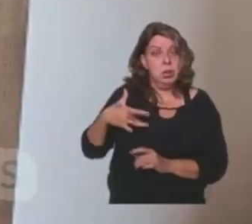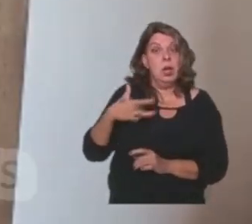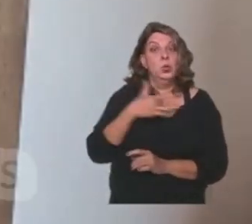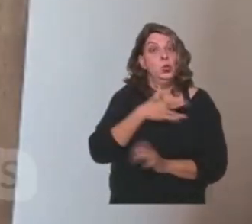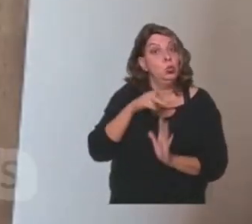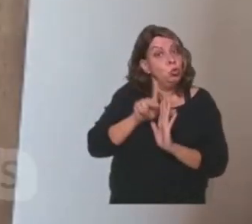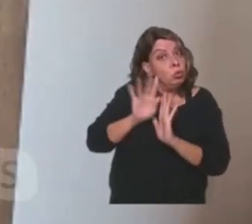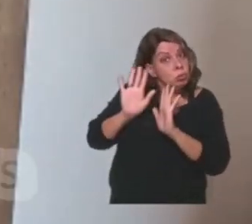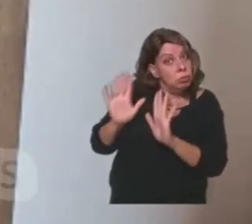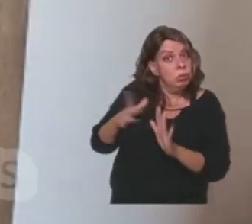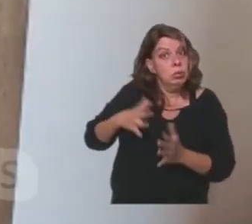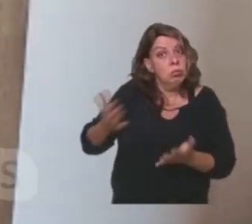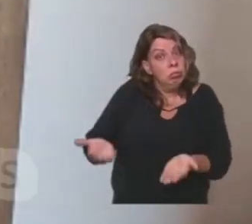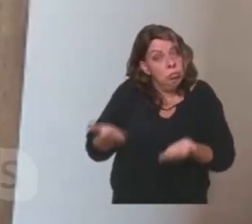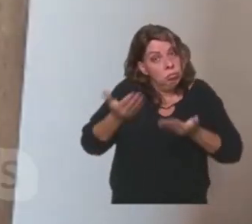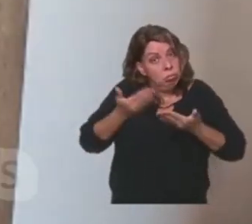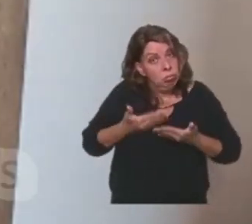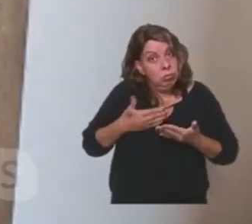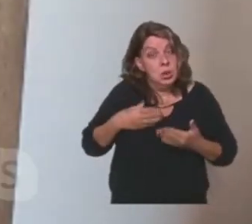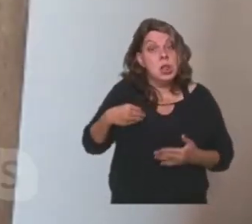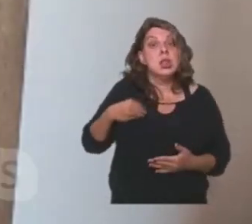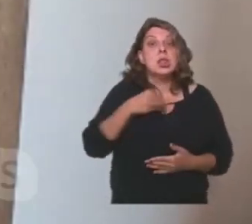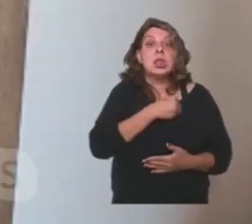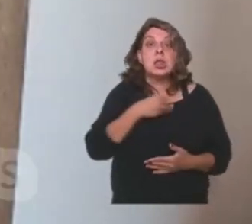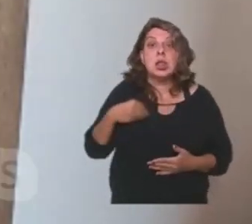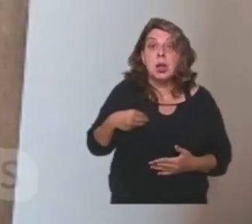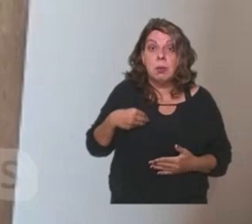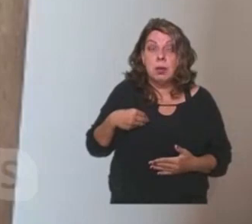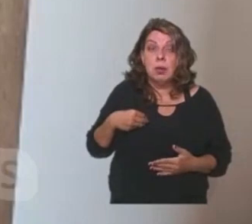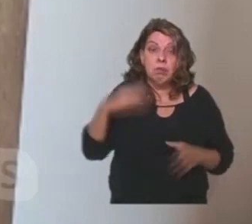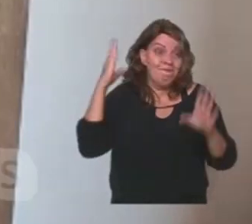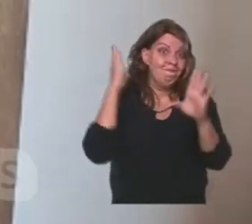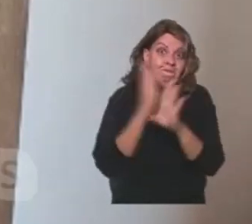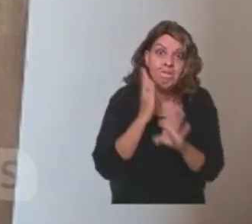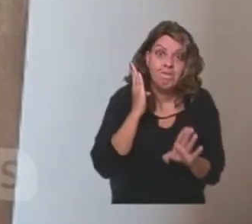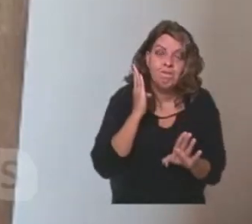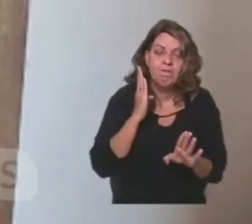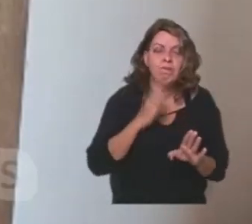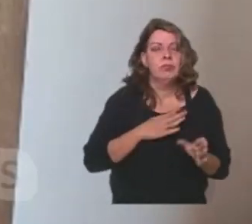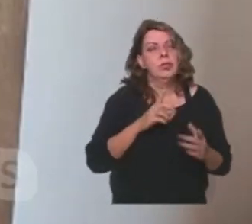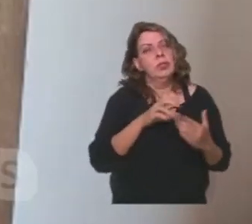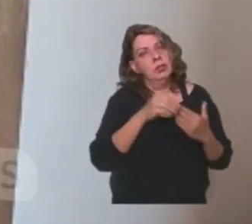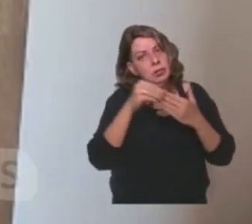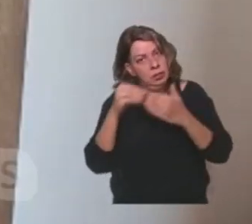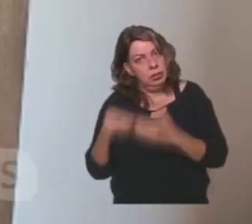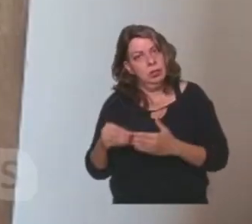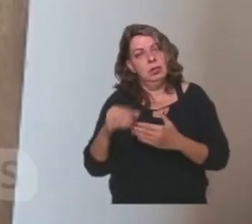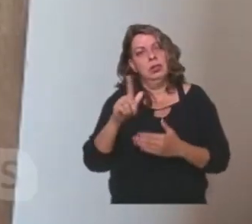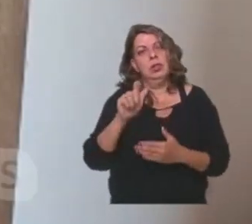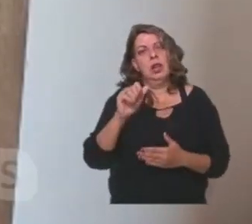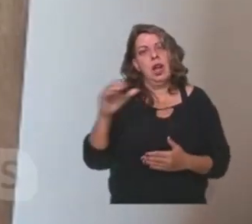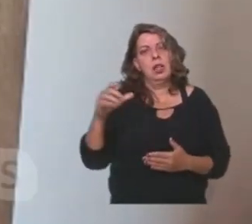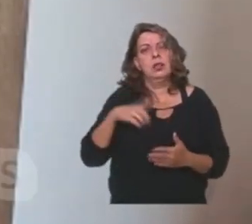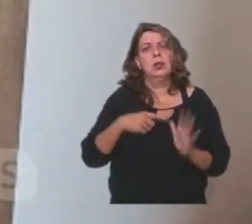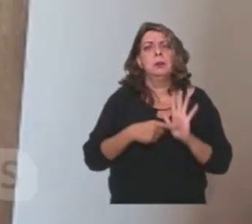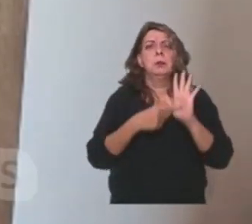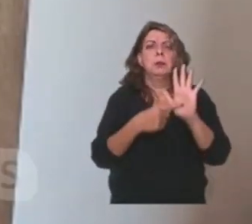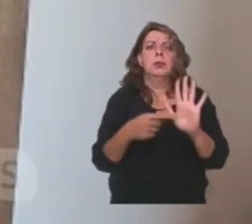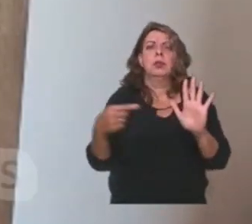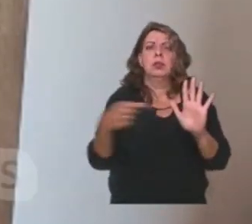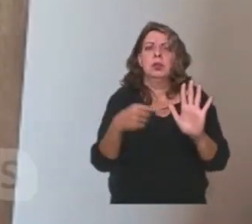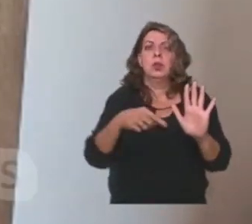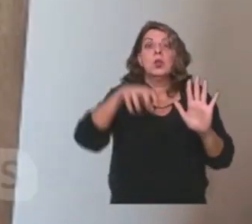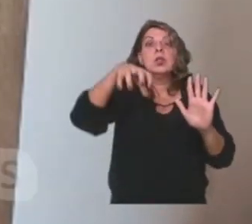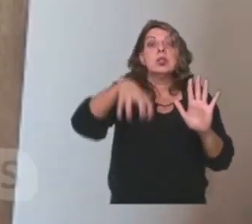o acolhimento da criança, encaminha para os exames, fechou câncer, ela é encaminhada pelo próprio GAC para o